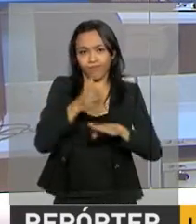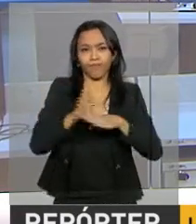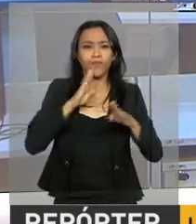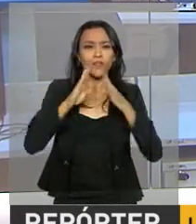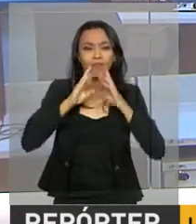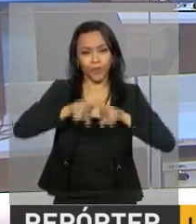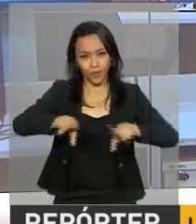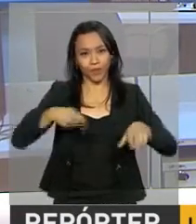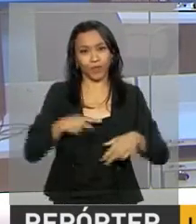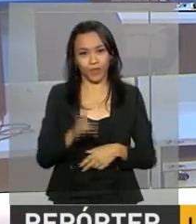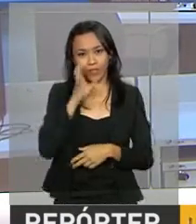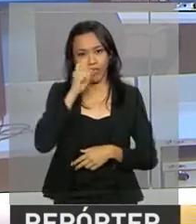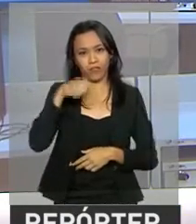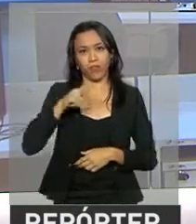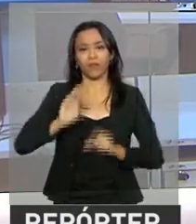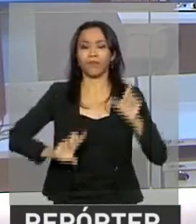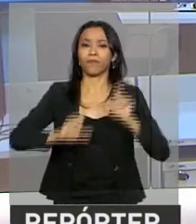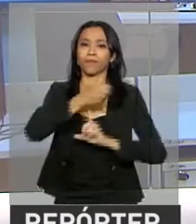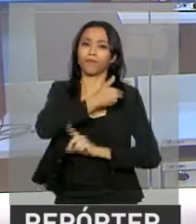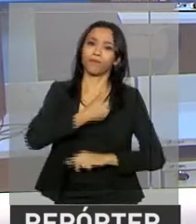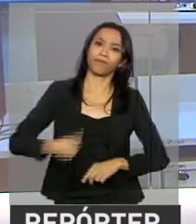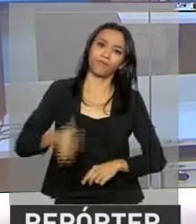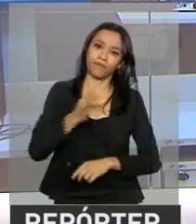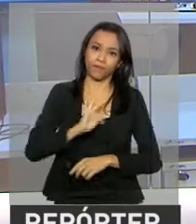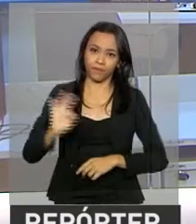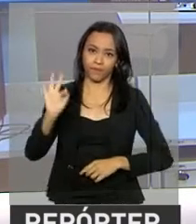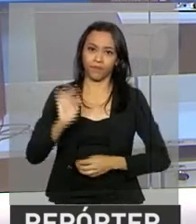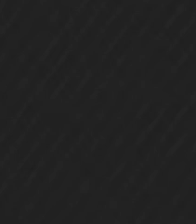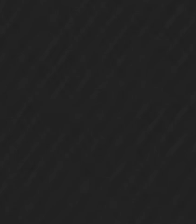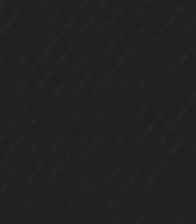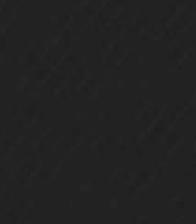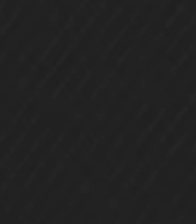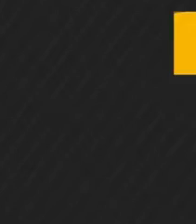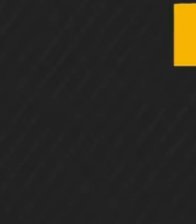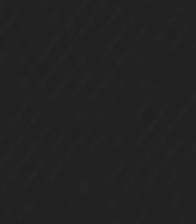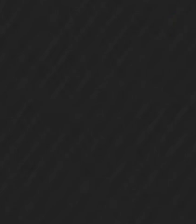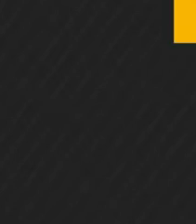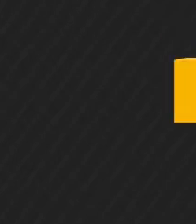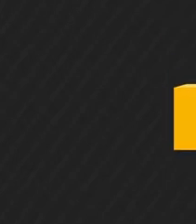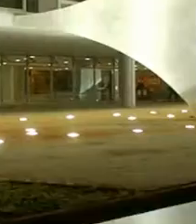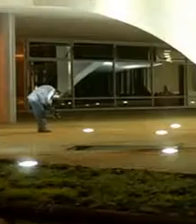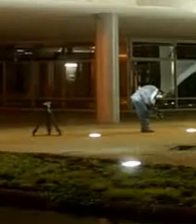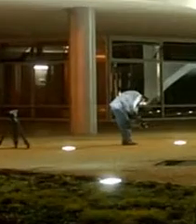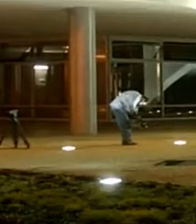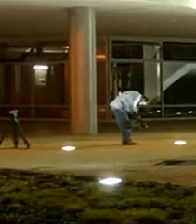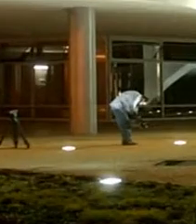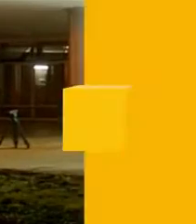sociais. Continue com a gente aqui na NBR, a TV do Governo Federal.